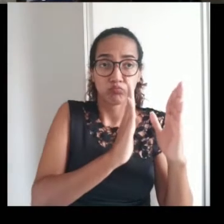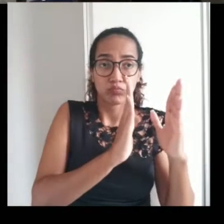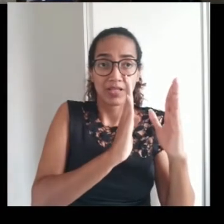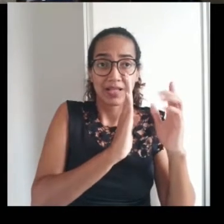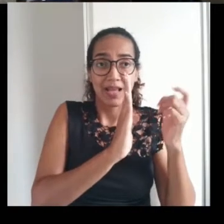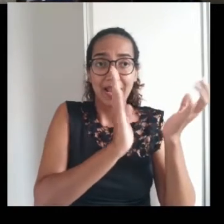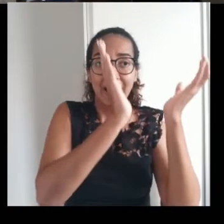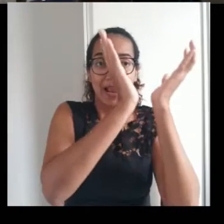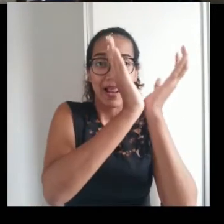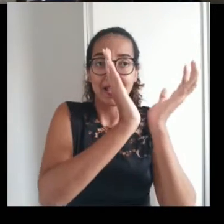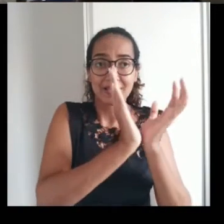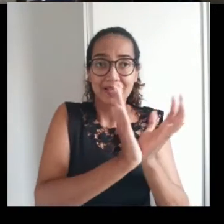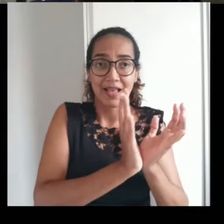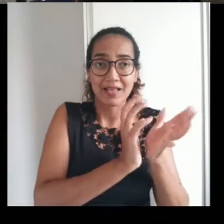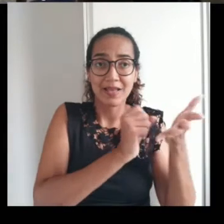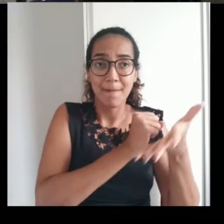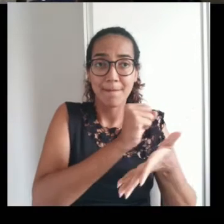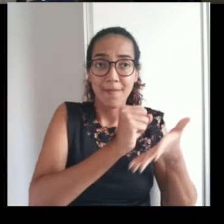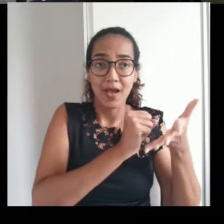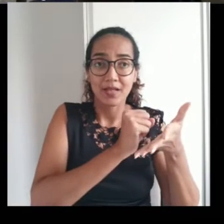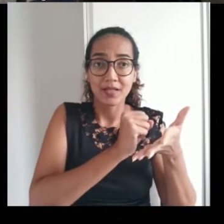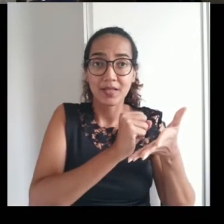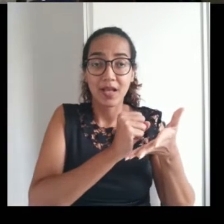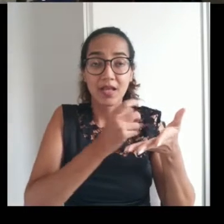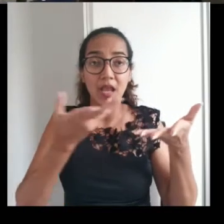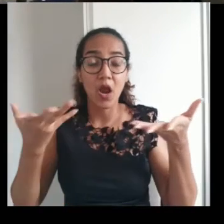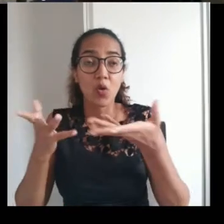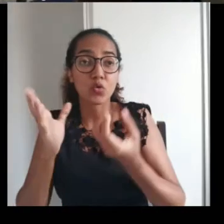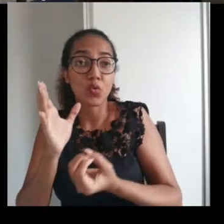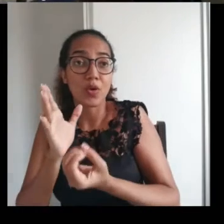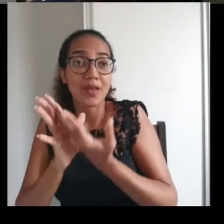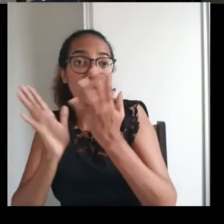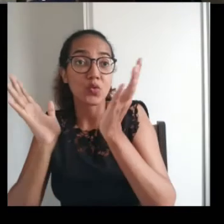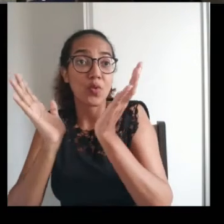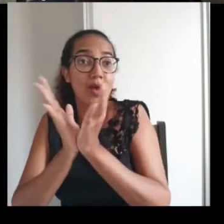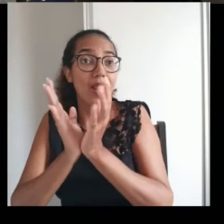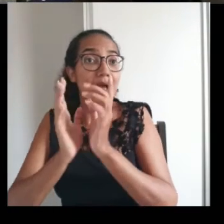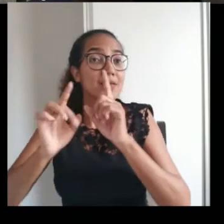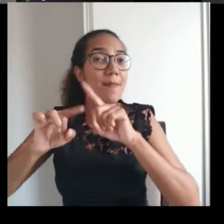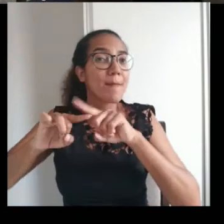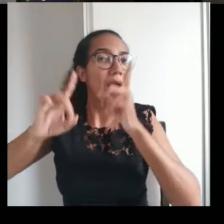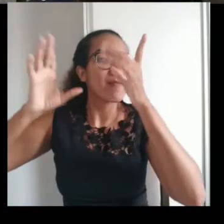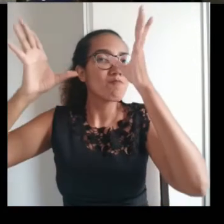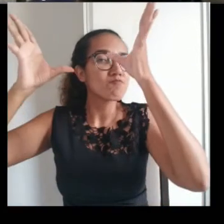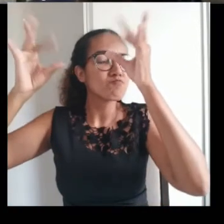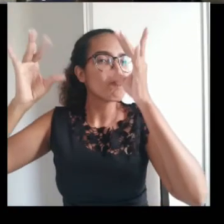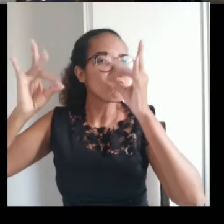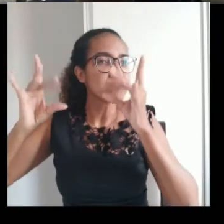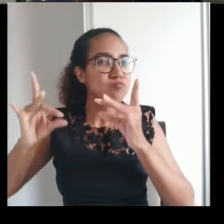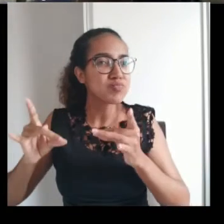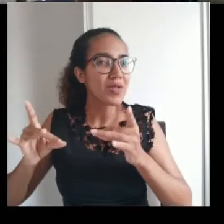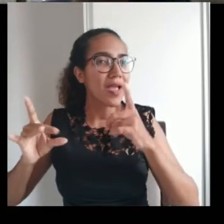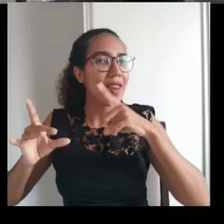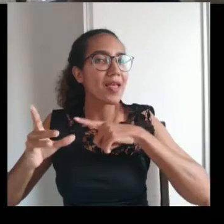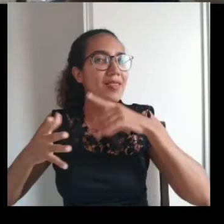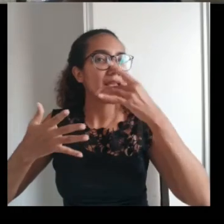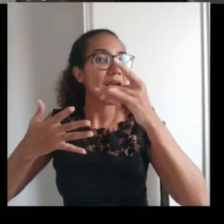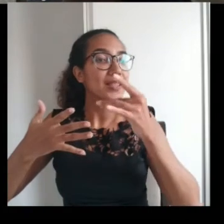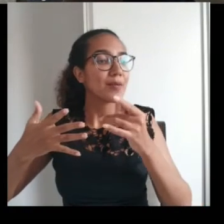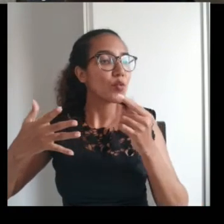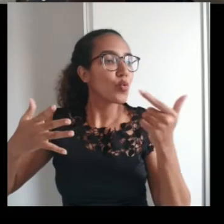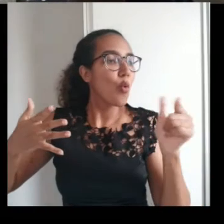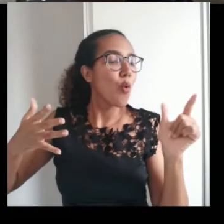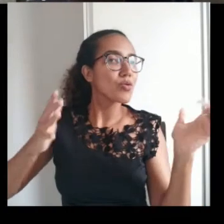básicas e eu estou criando classes que são mais complexas. Elas têm como atributos outras classes, tá? Então,